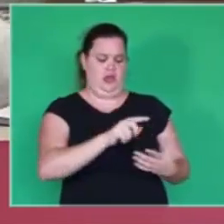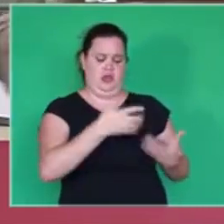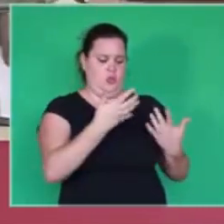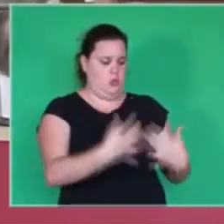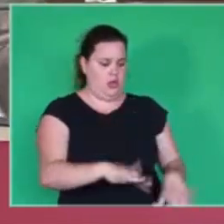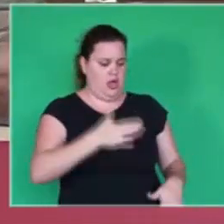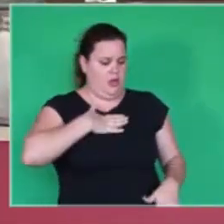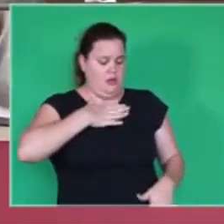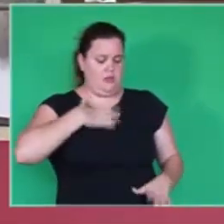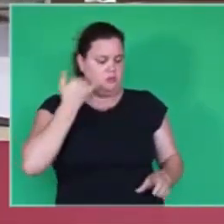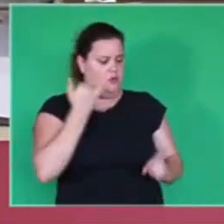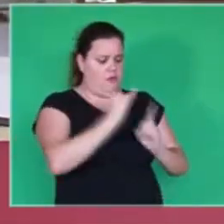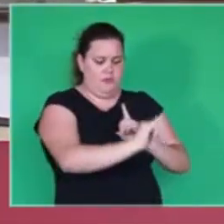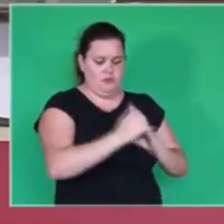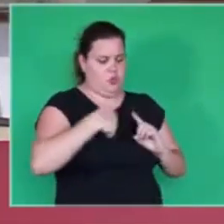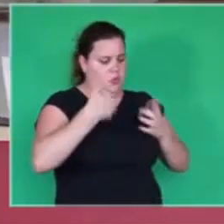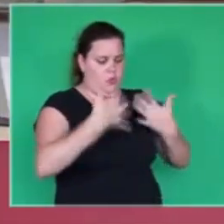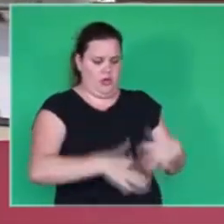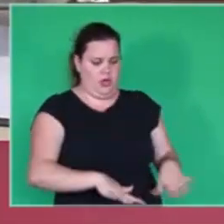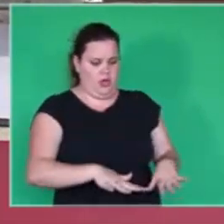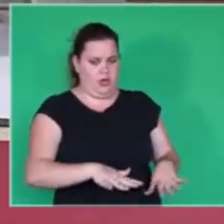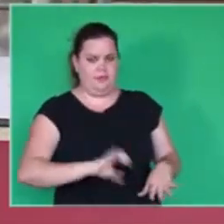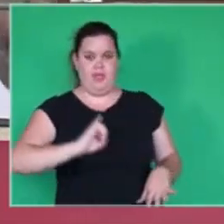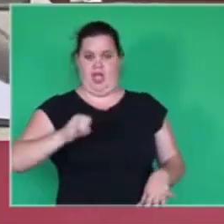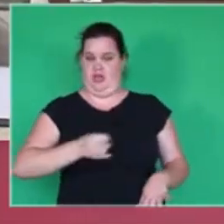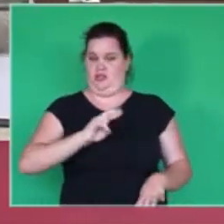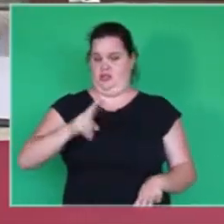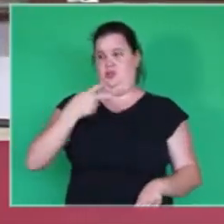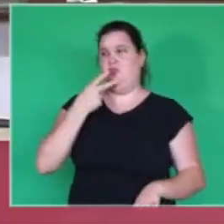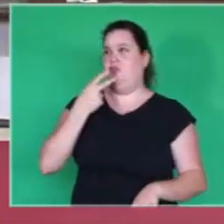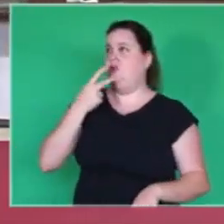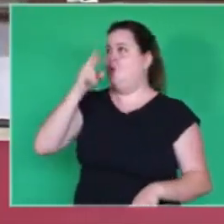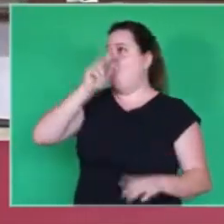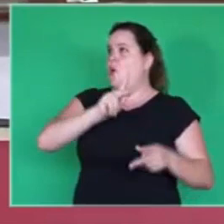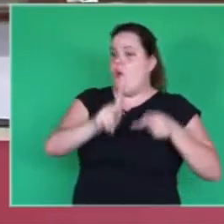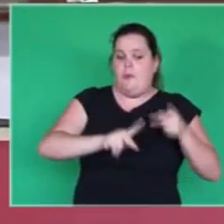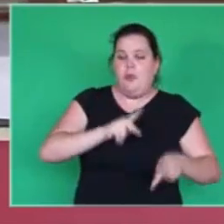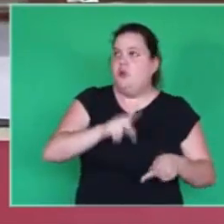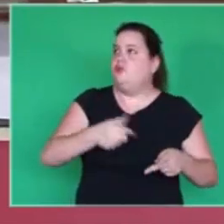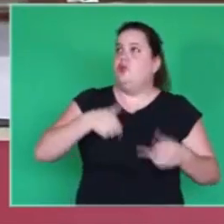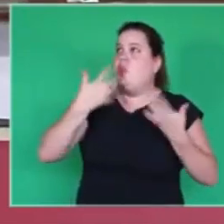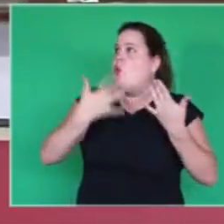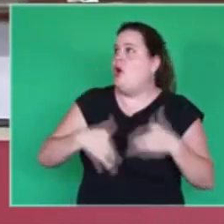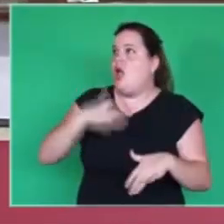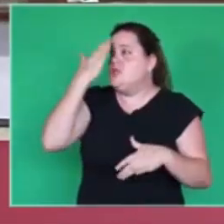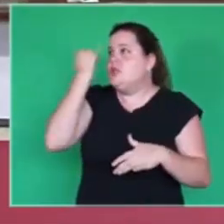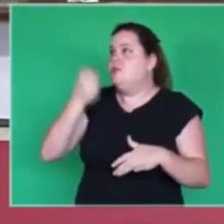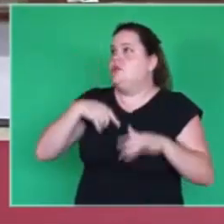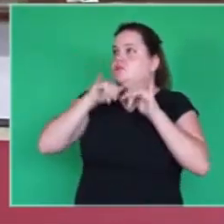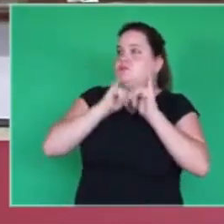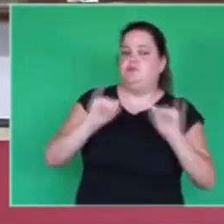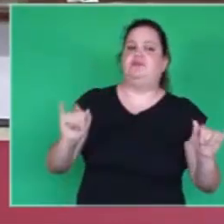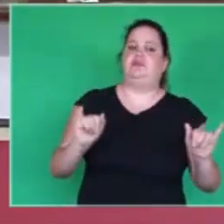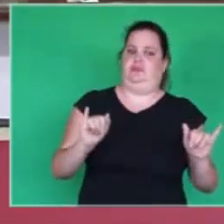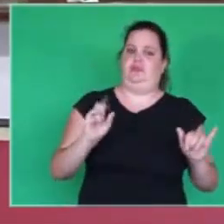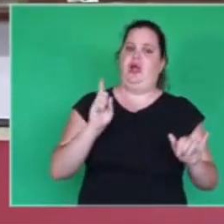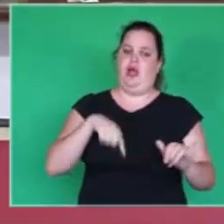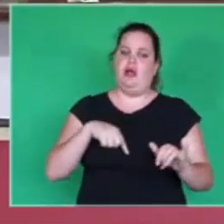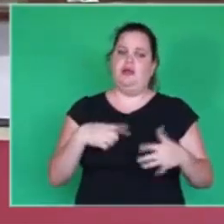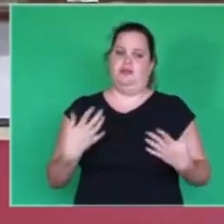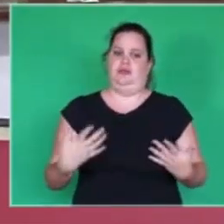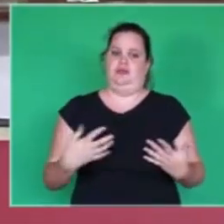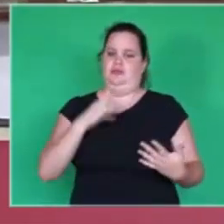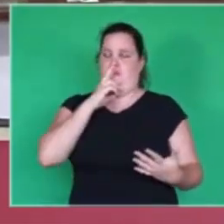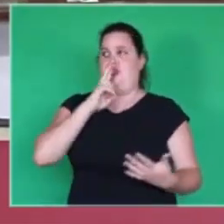não adianta, eu vou morrer por causa desse povo que não quer ouvir. Então, essa era a justificativa. Os profetas não eram